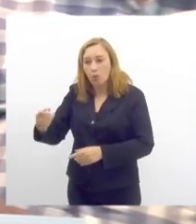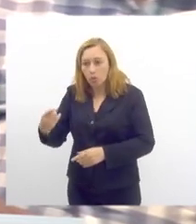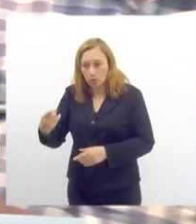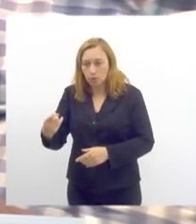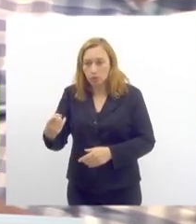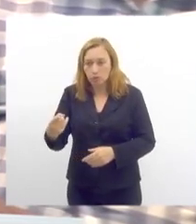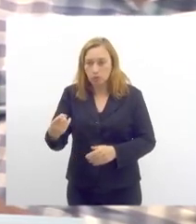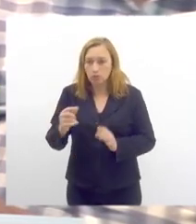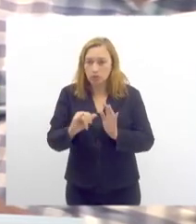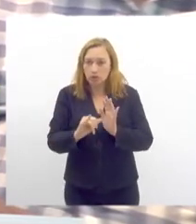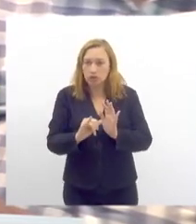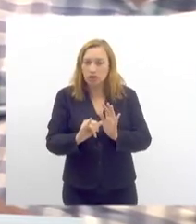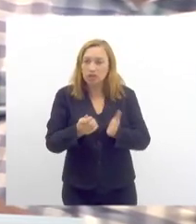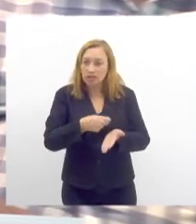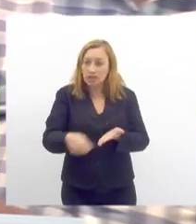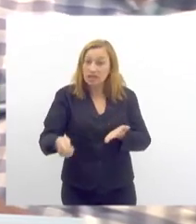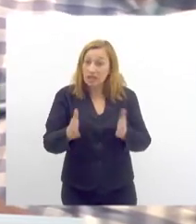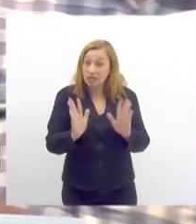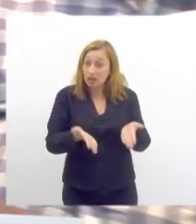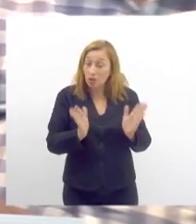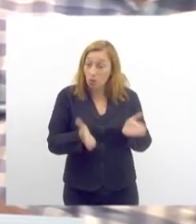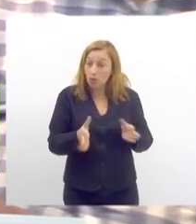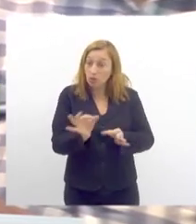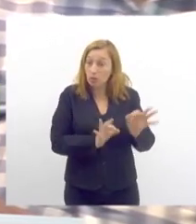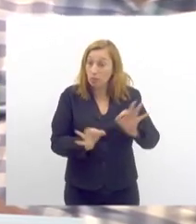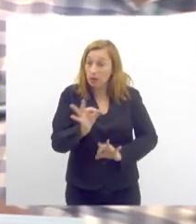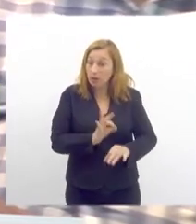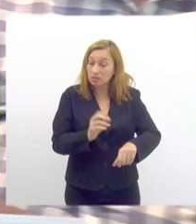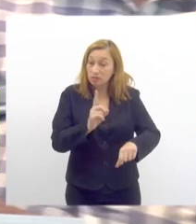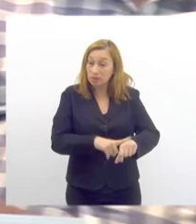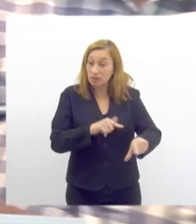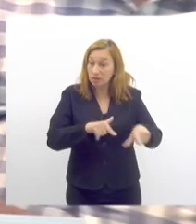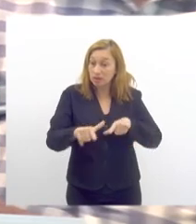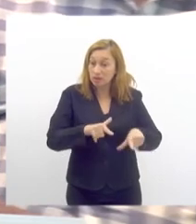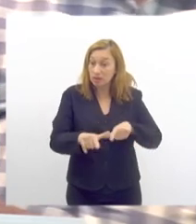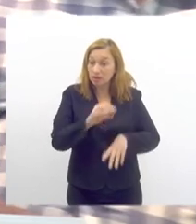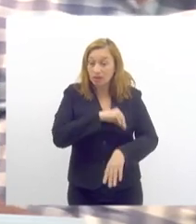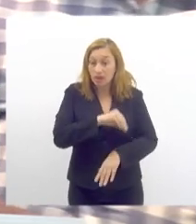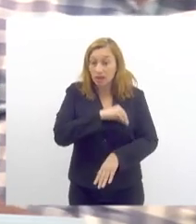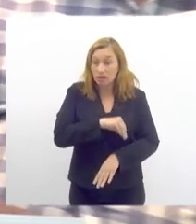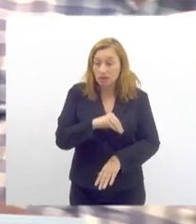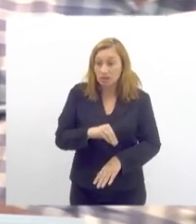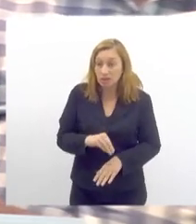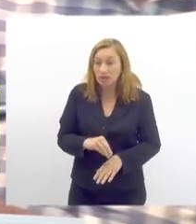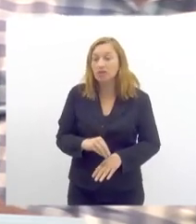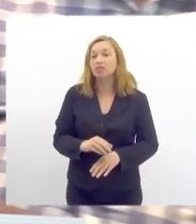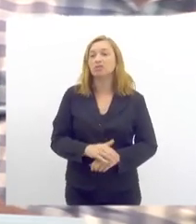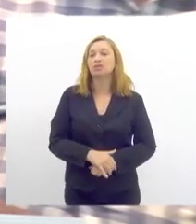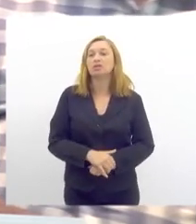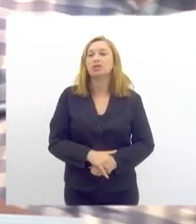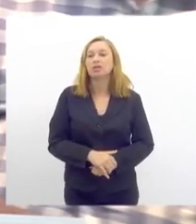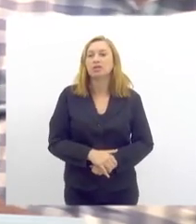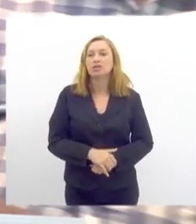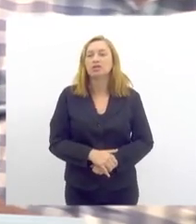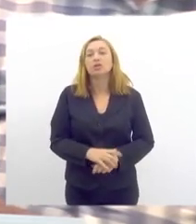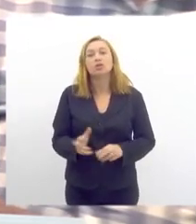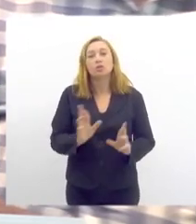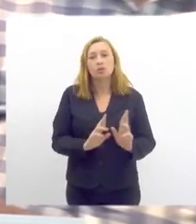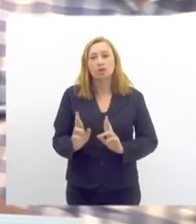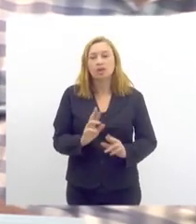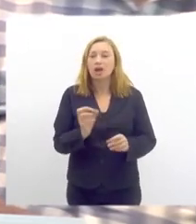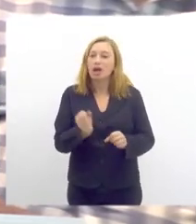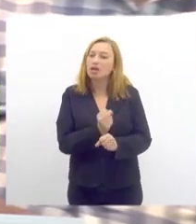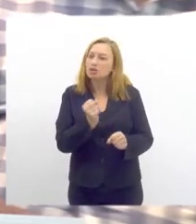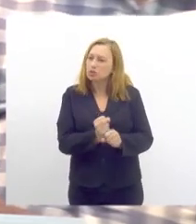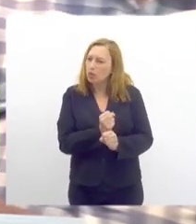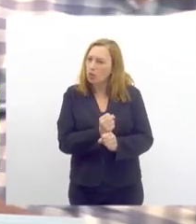que está publicada, que está assinada hoje, plano de cargos, carreiras e salários, vou falar do repasse agora, plano de cargos, carreiras e salários, e com relação às obras